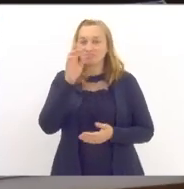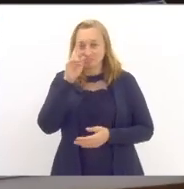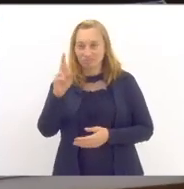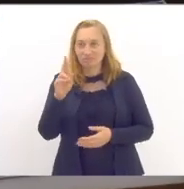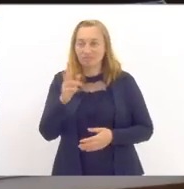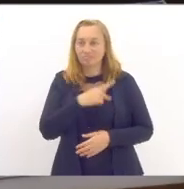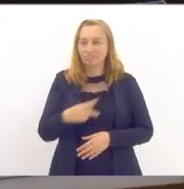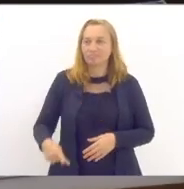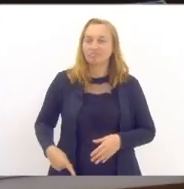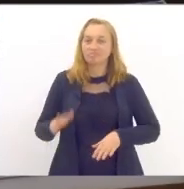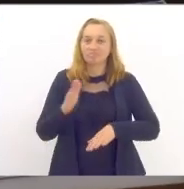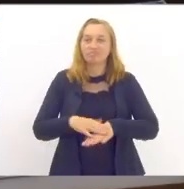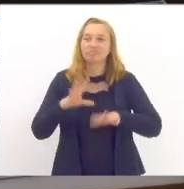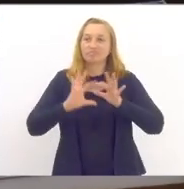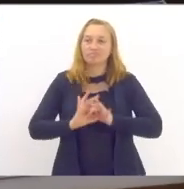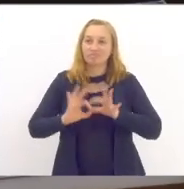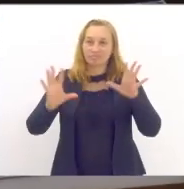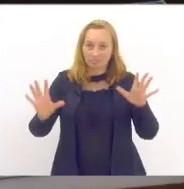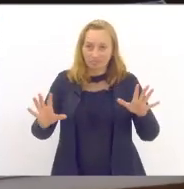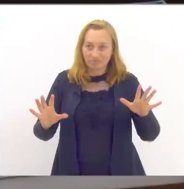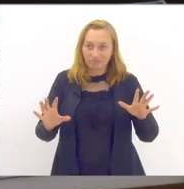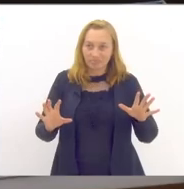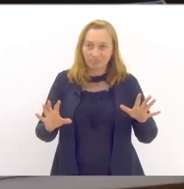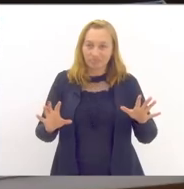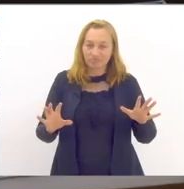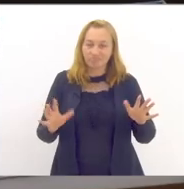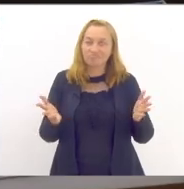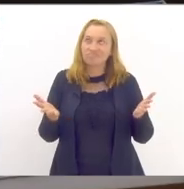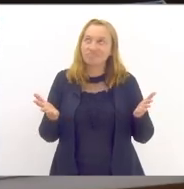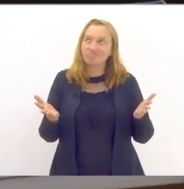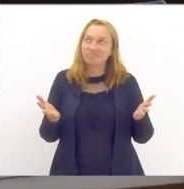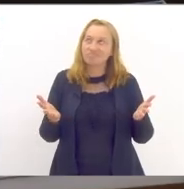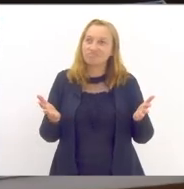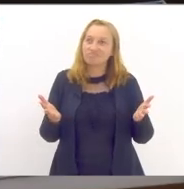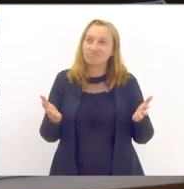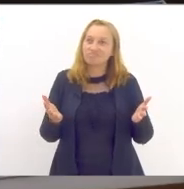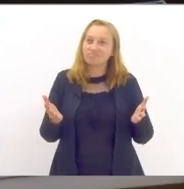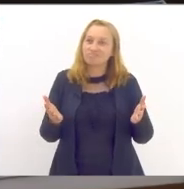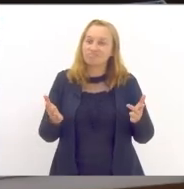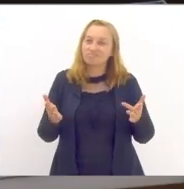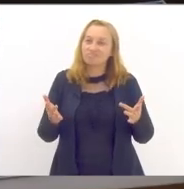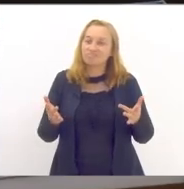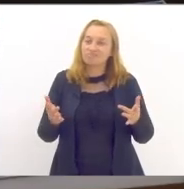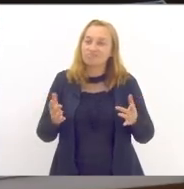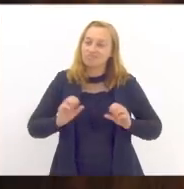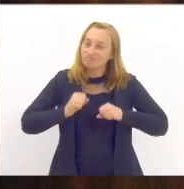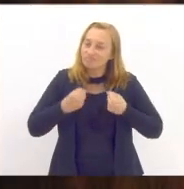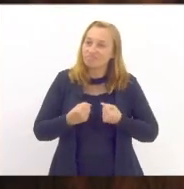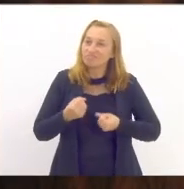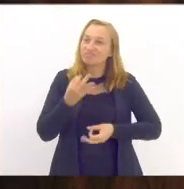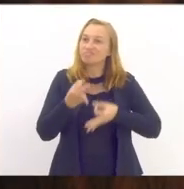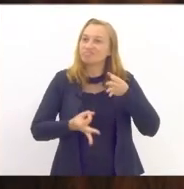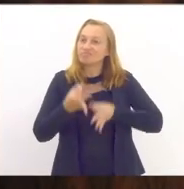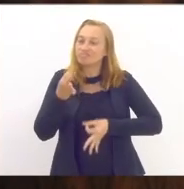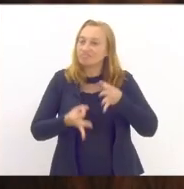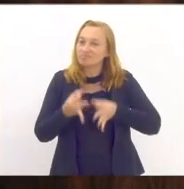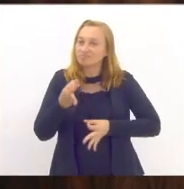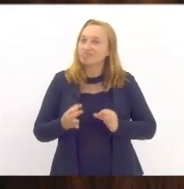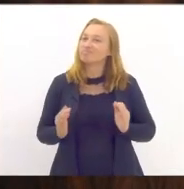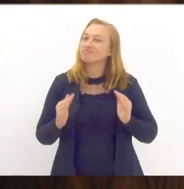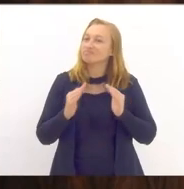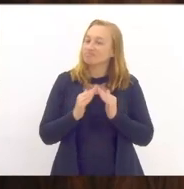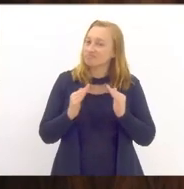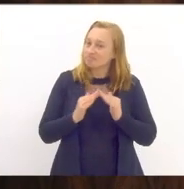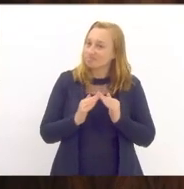presidente mais democrata e mais afeito a defender a justiça que essa